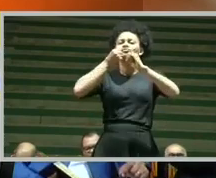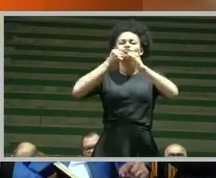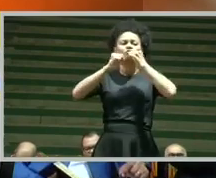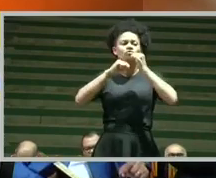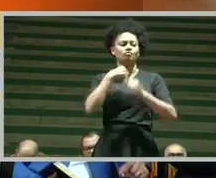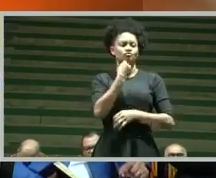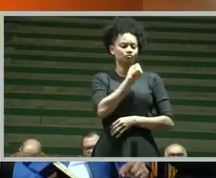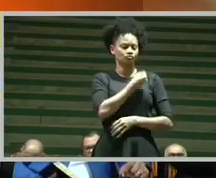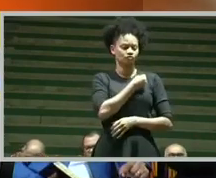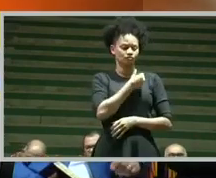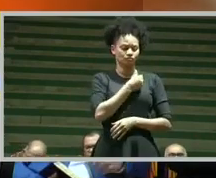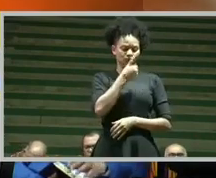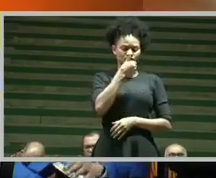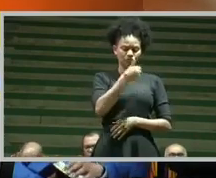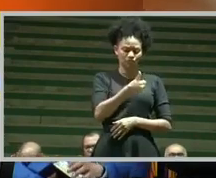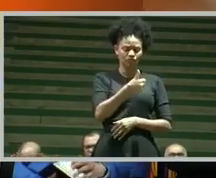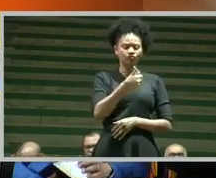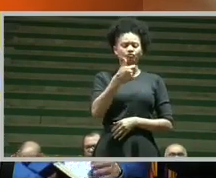de número